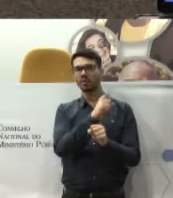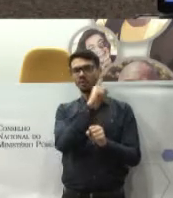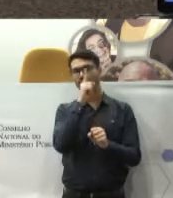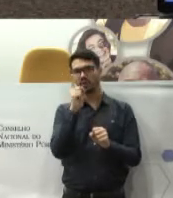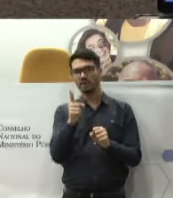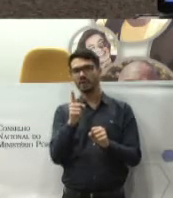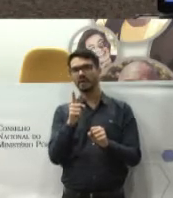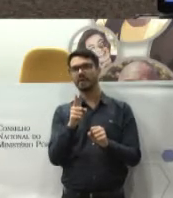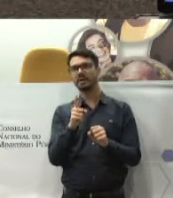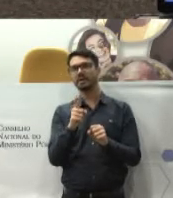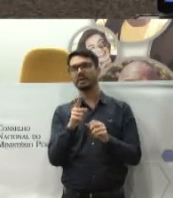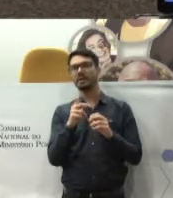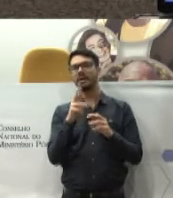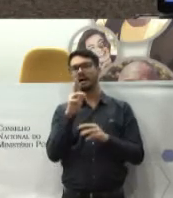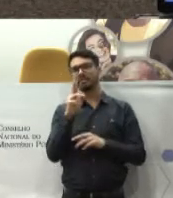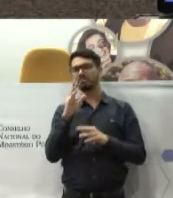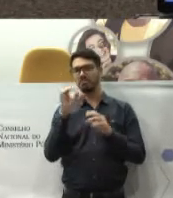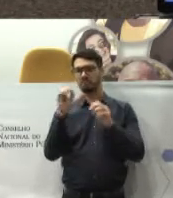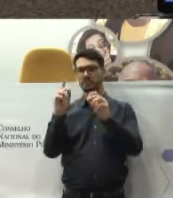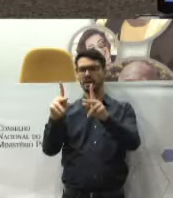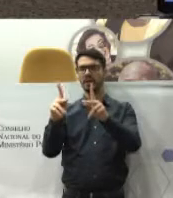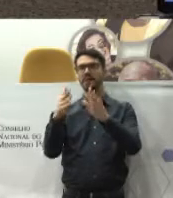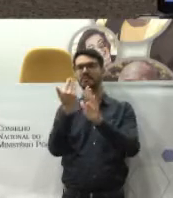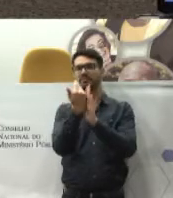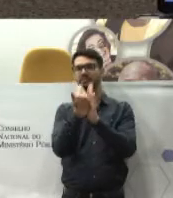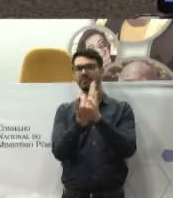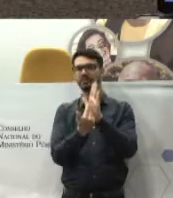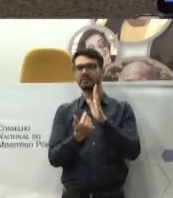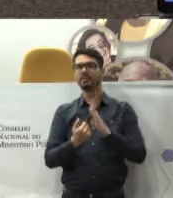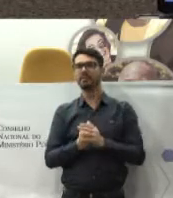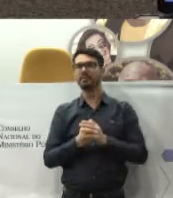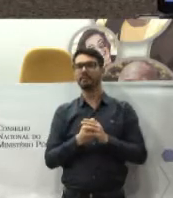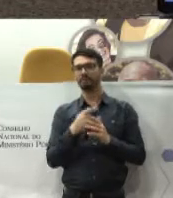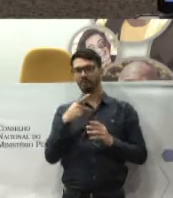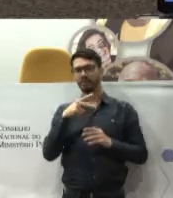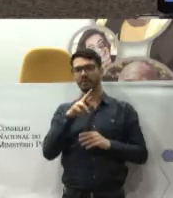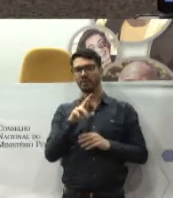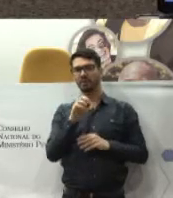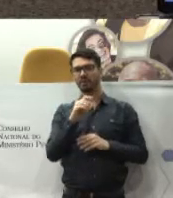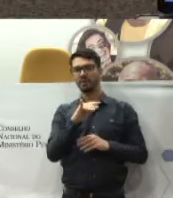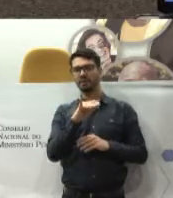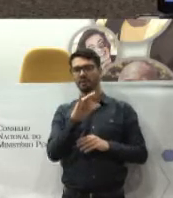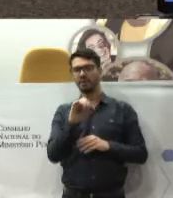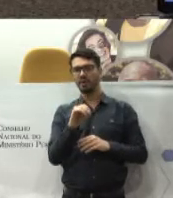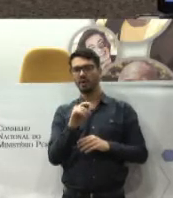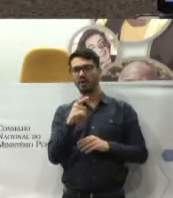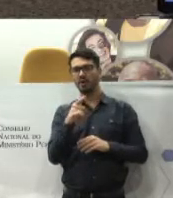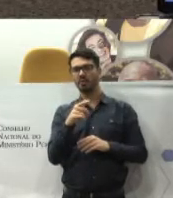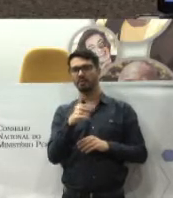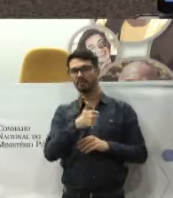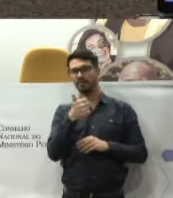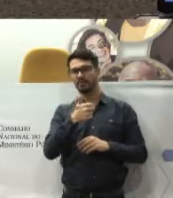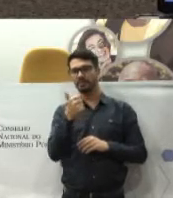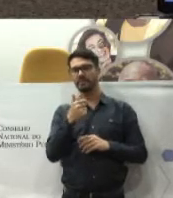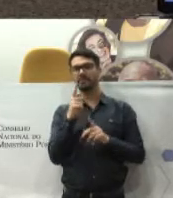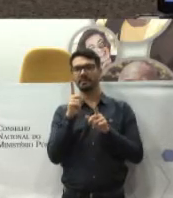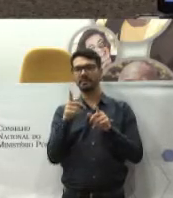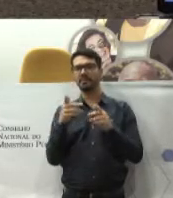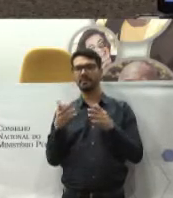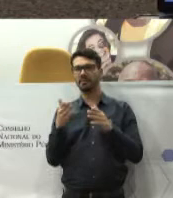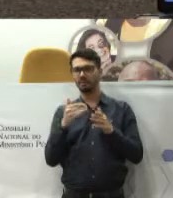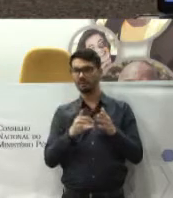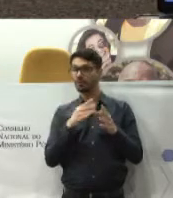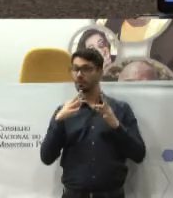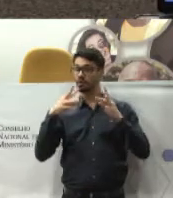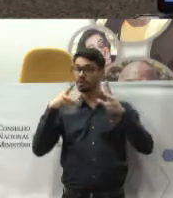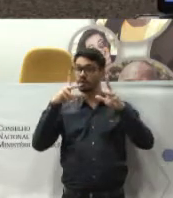observância da prescrição médica, o fato da gente estabelecer os protocolos de primeira consulta, retorno, consulta especializada,